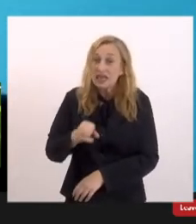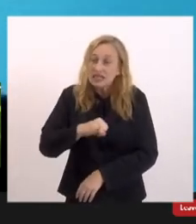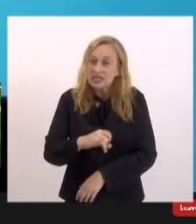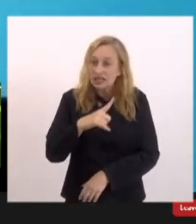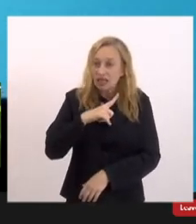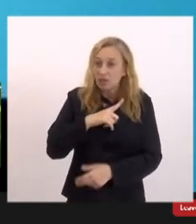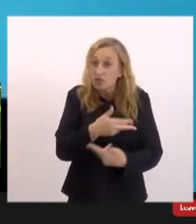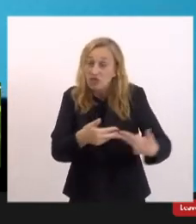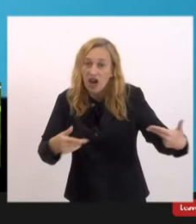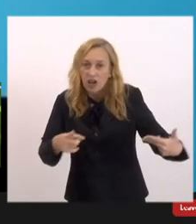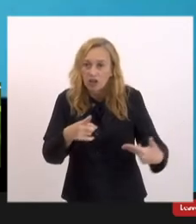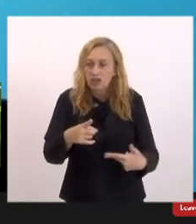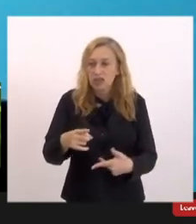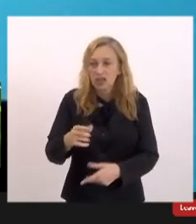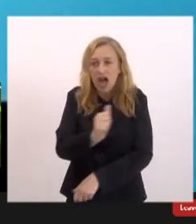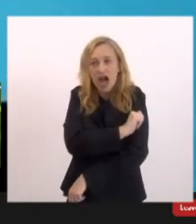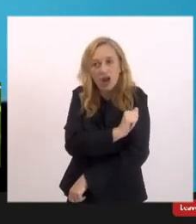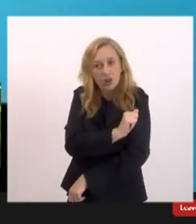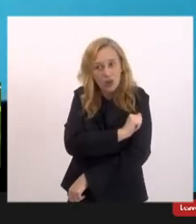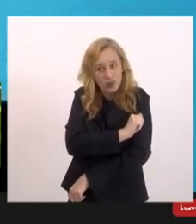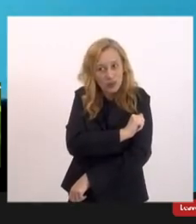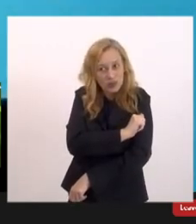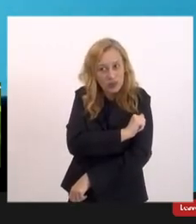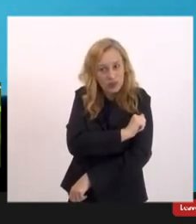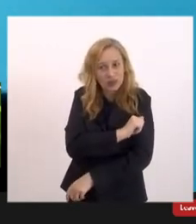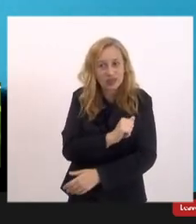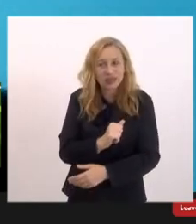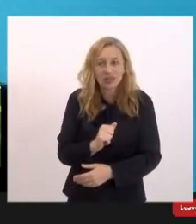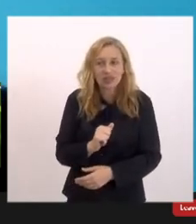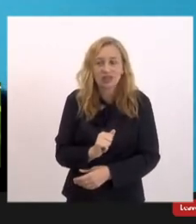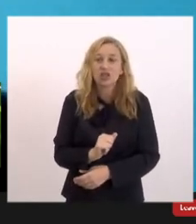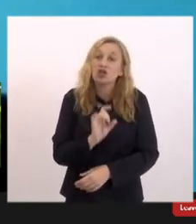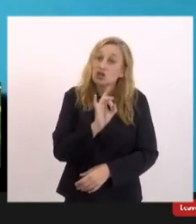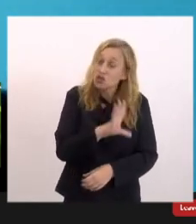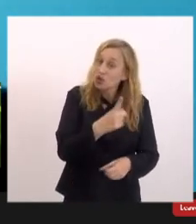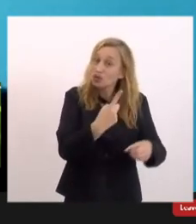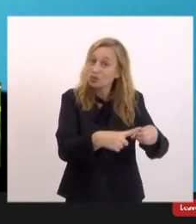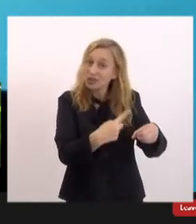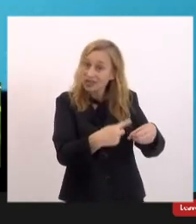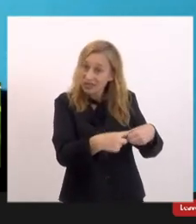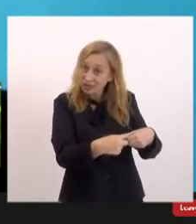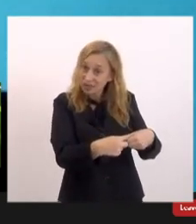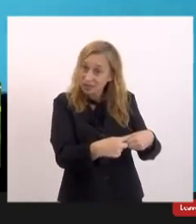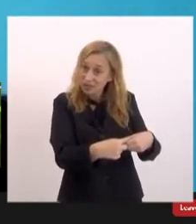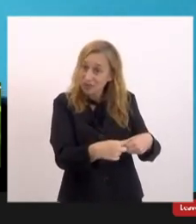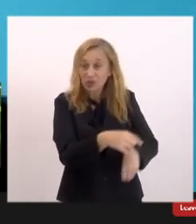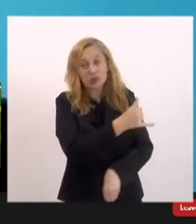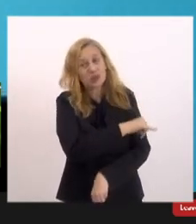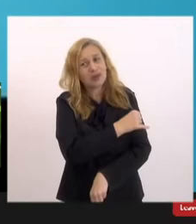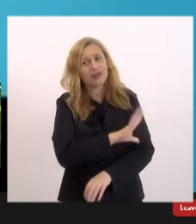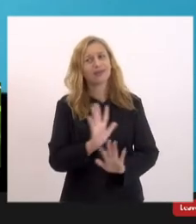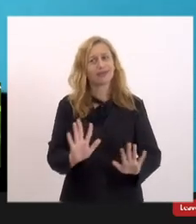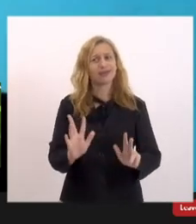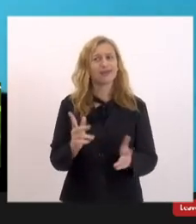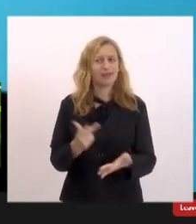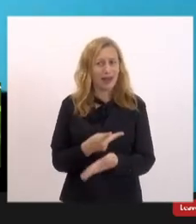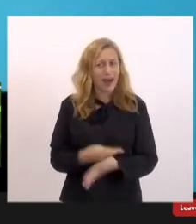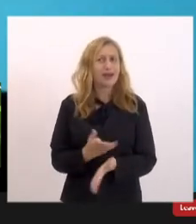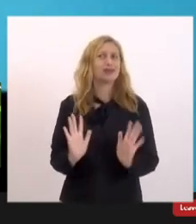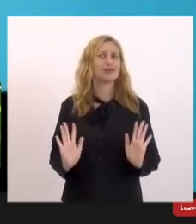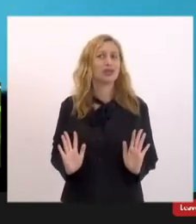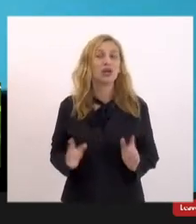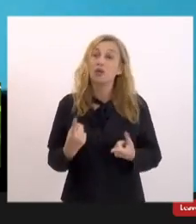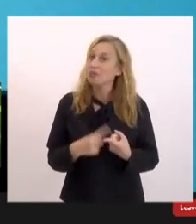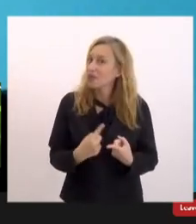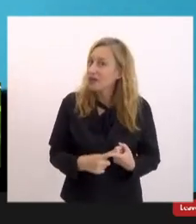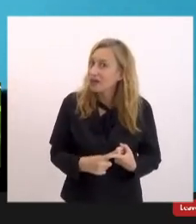alunos saindo nas terminalidades somente do município do Rio, tem alguma coisa muito errada.